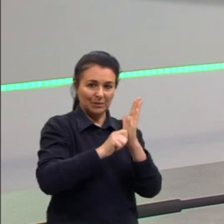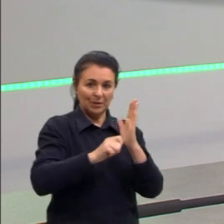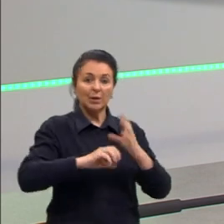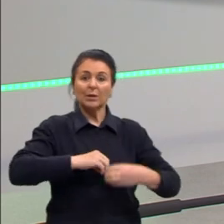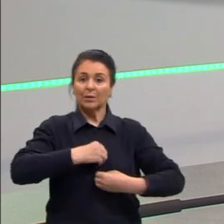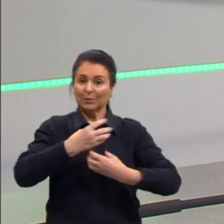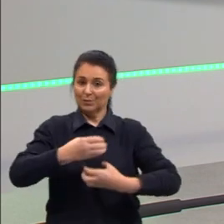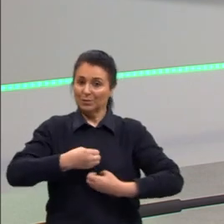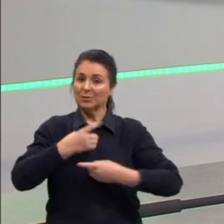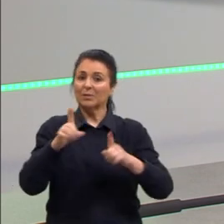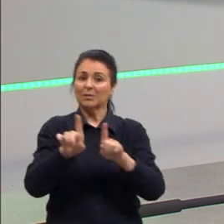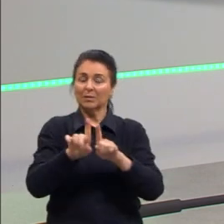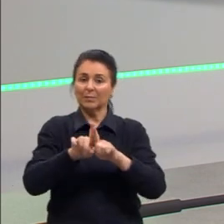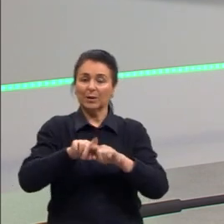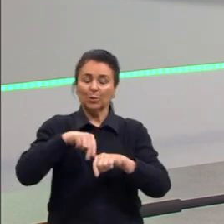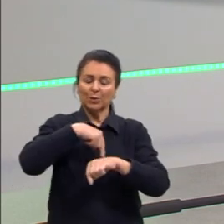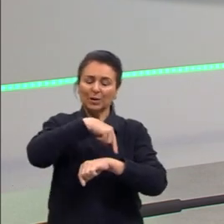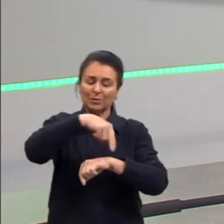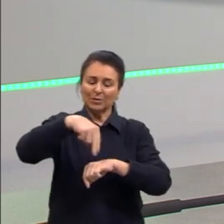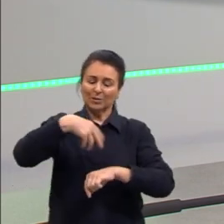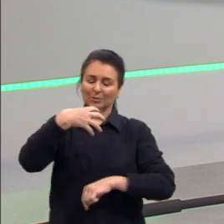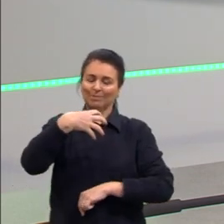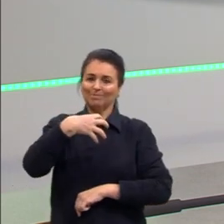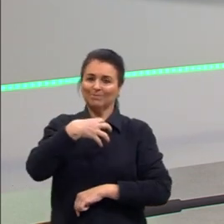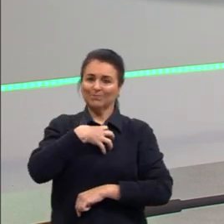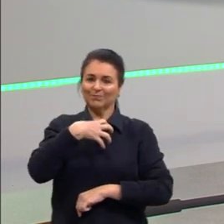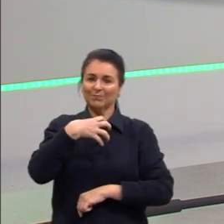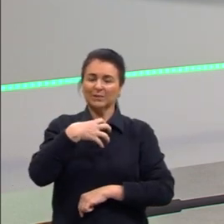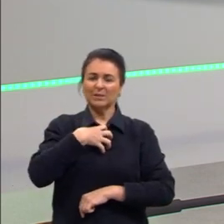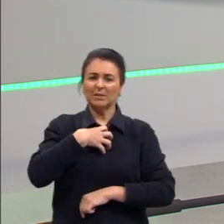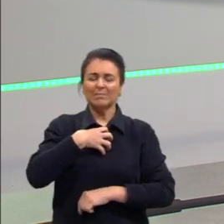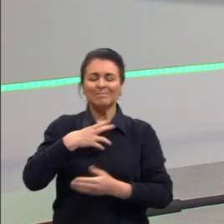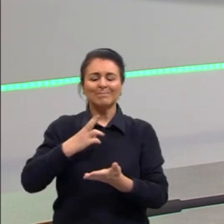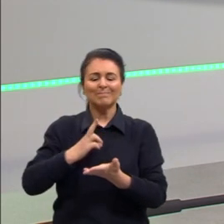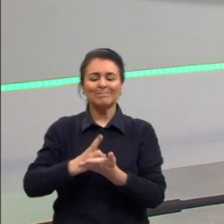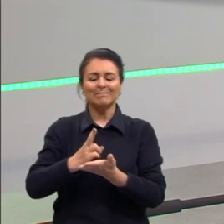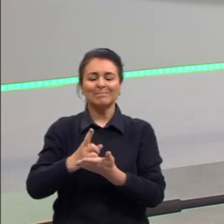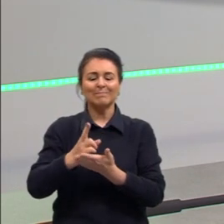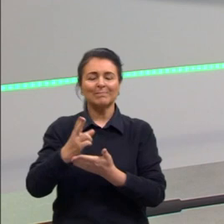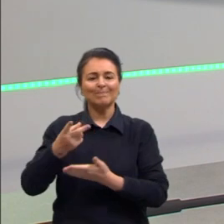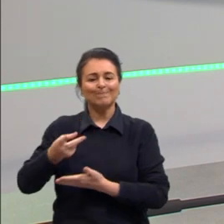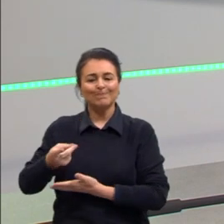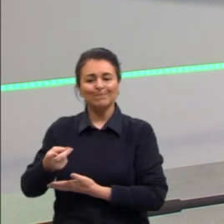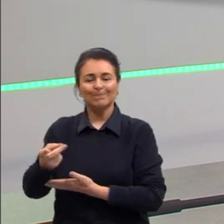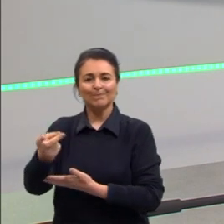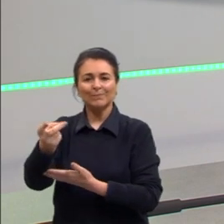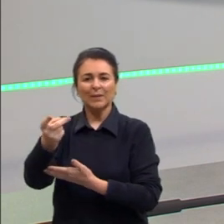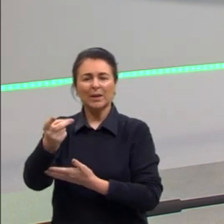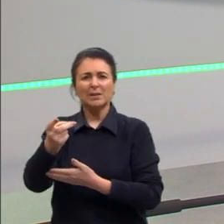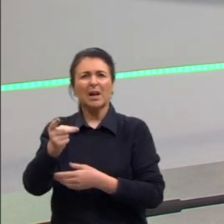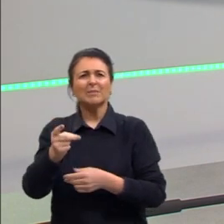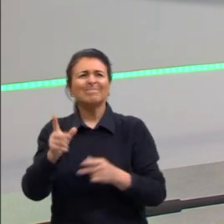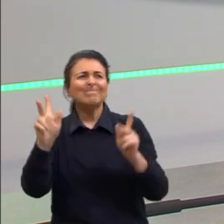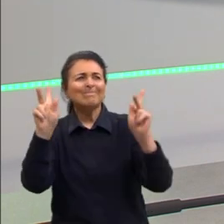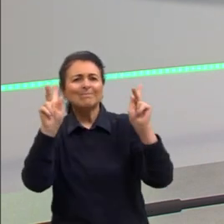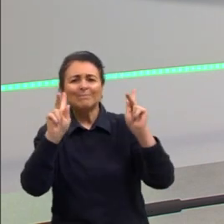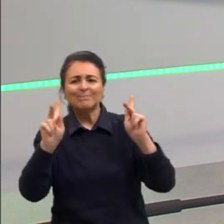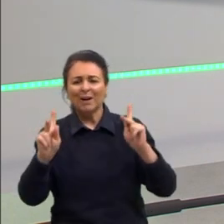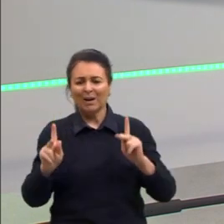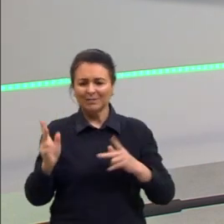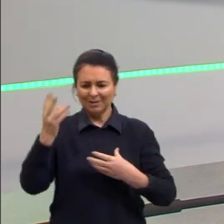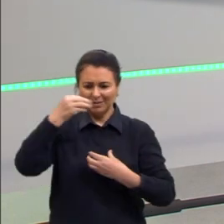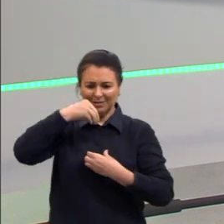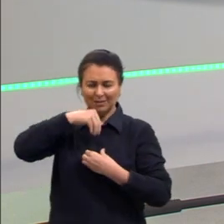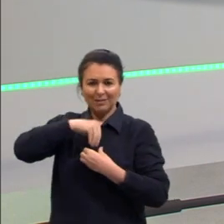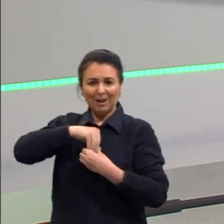da Poesia o nacionalismo né que essa essa constante nessa essa paz né que a gente até e